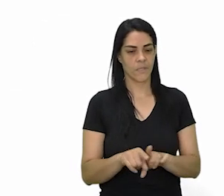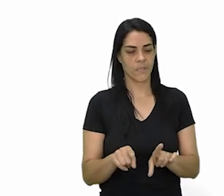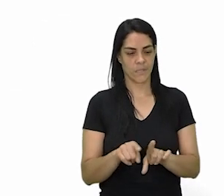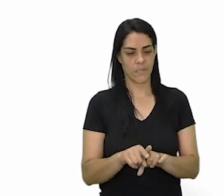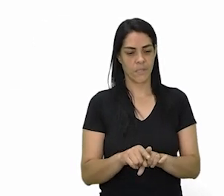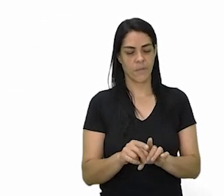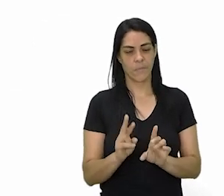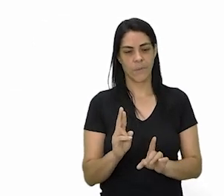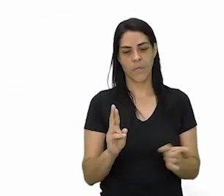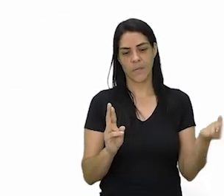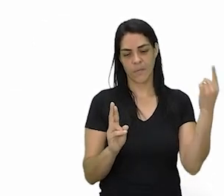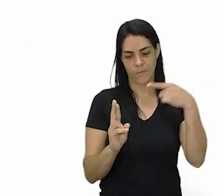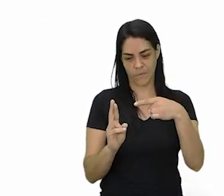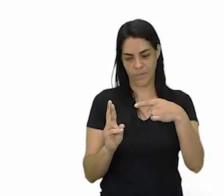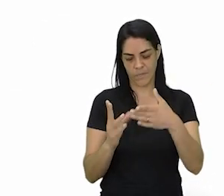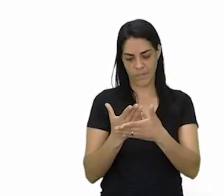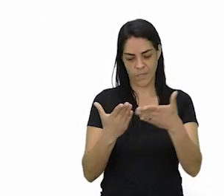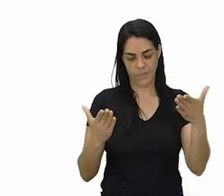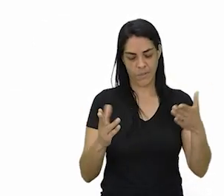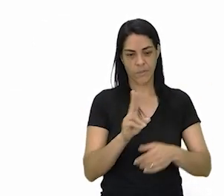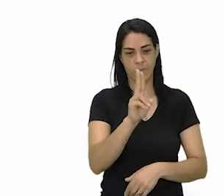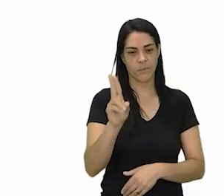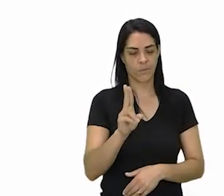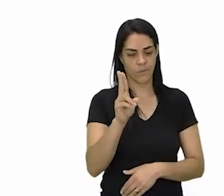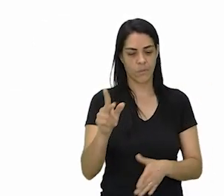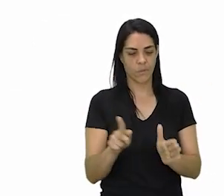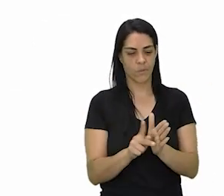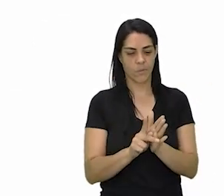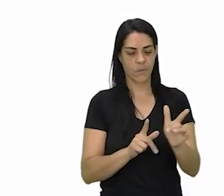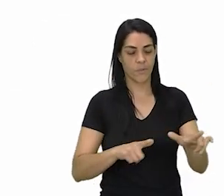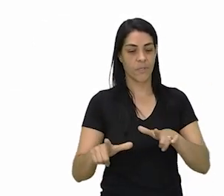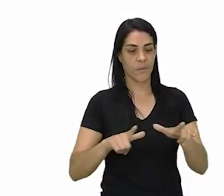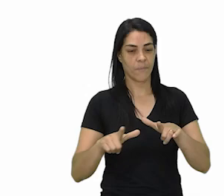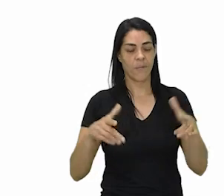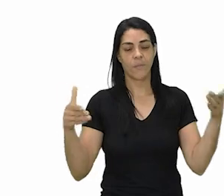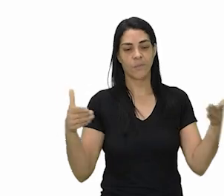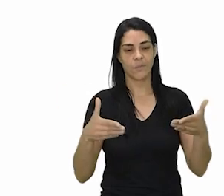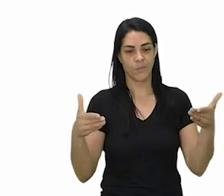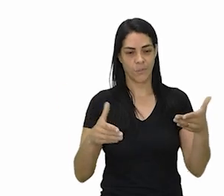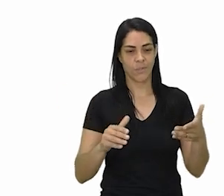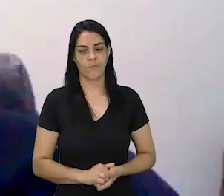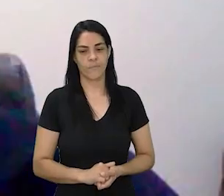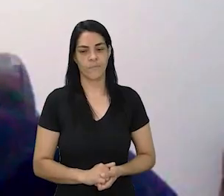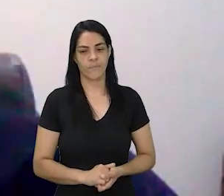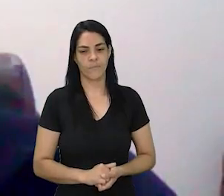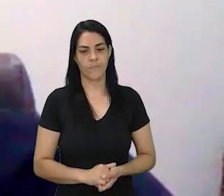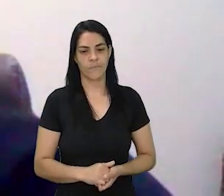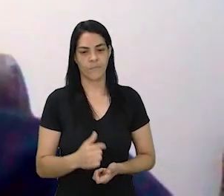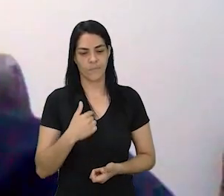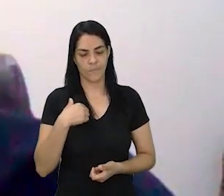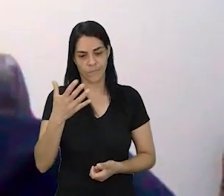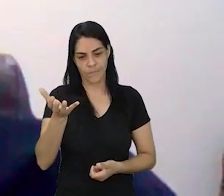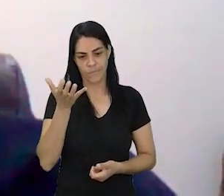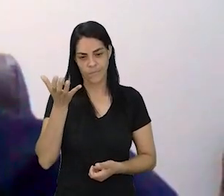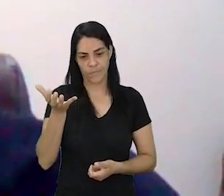das referências que a gente utilizou para o trabalho de hoje. Eu quero